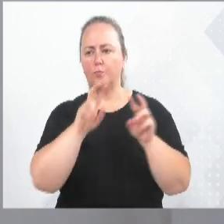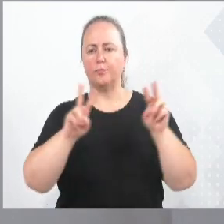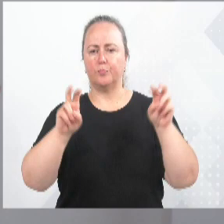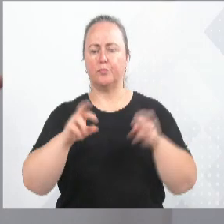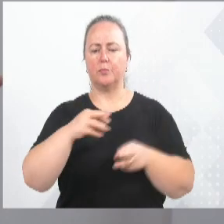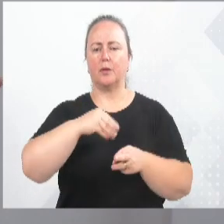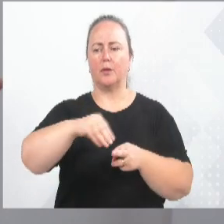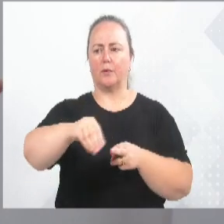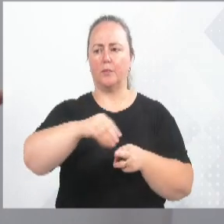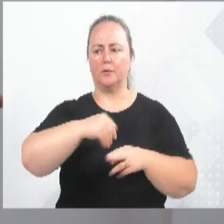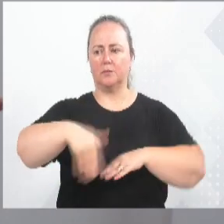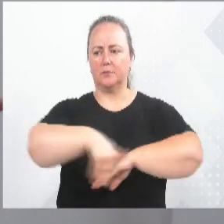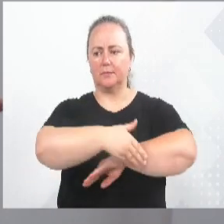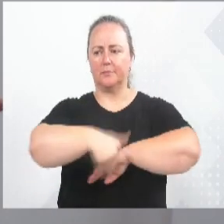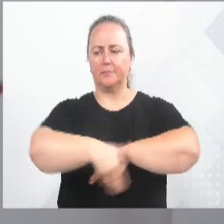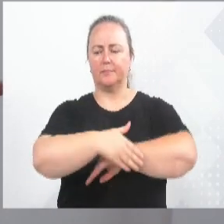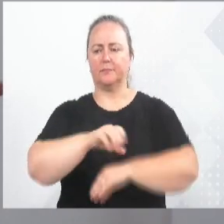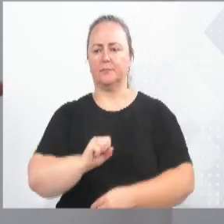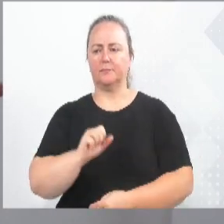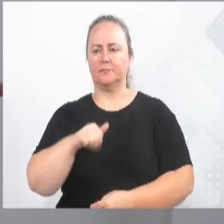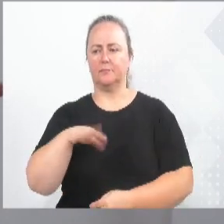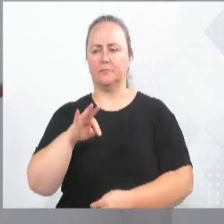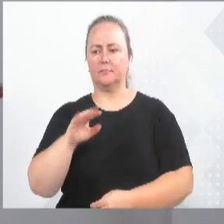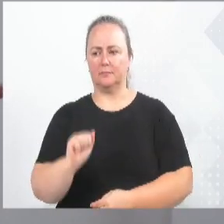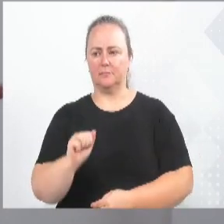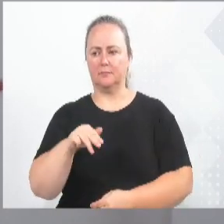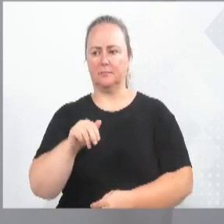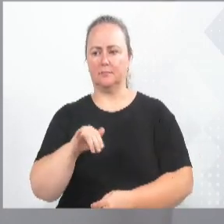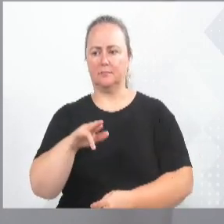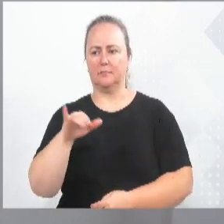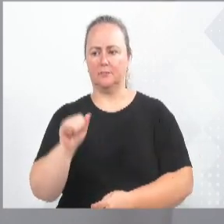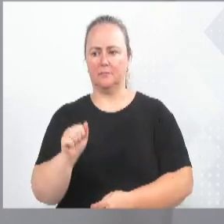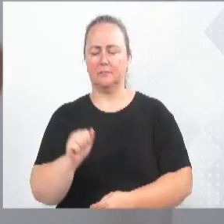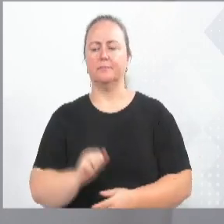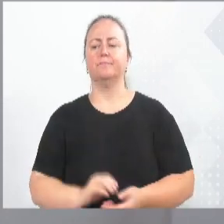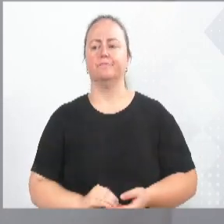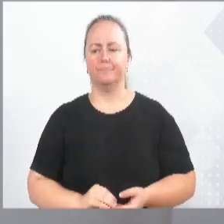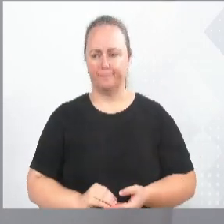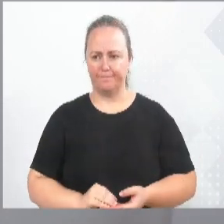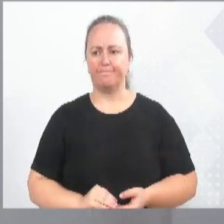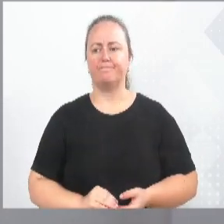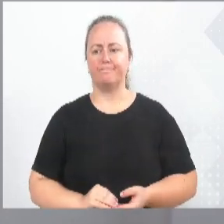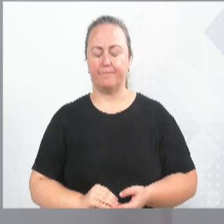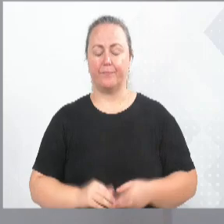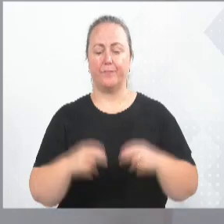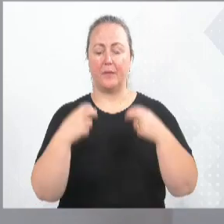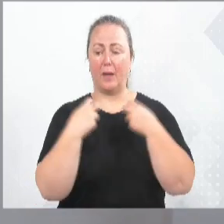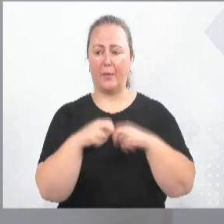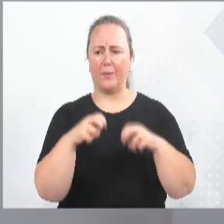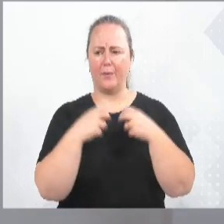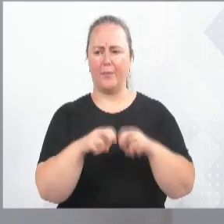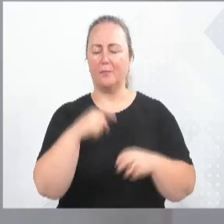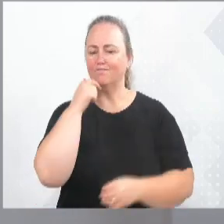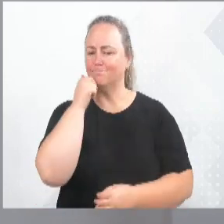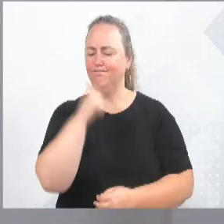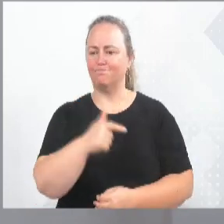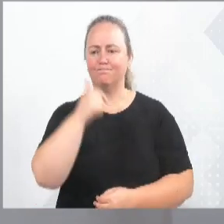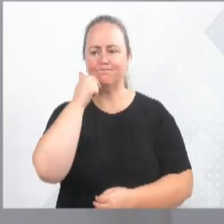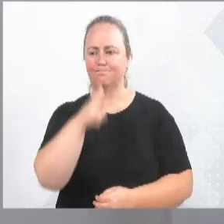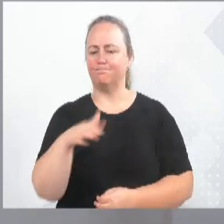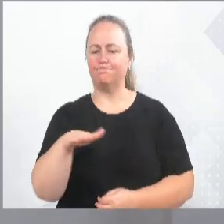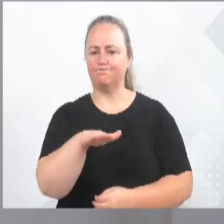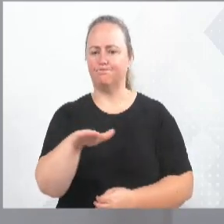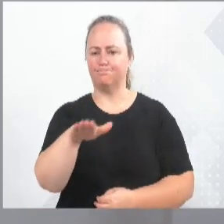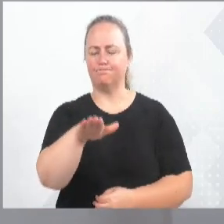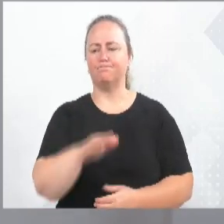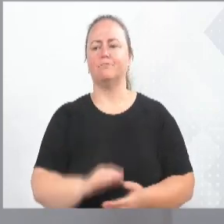Rússia na Santa Maria inclusive trecho esse Vereador Bruno que o ônibus transporte coletivo não consegue acessar a